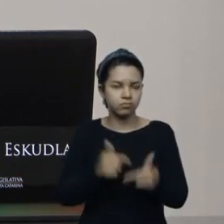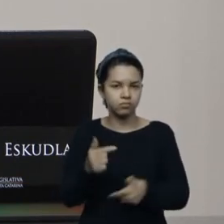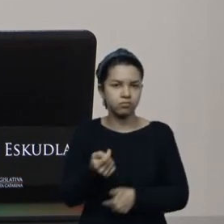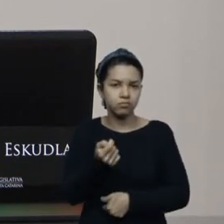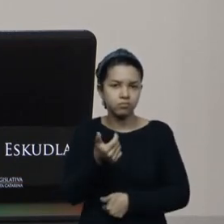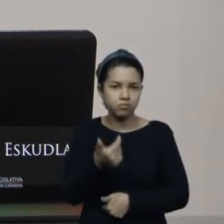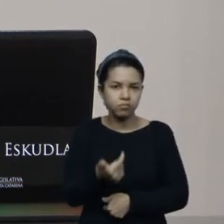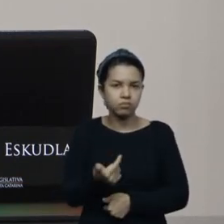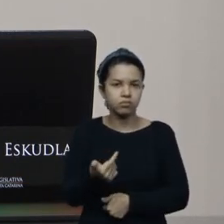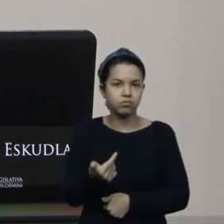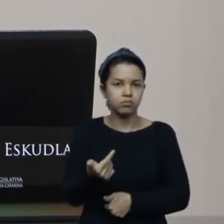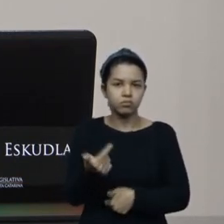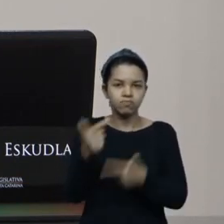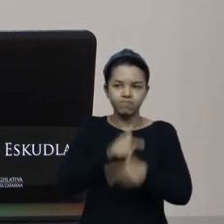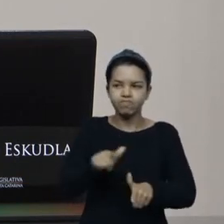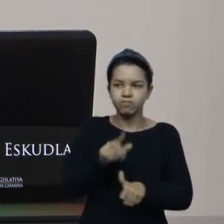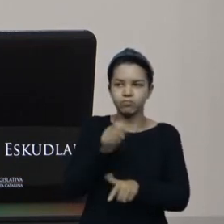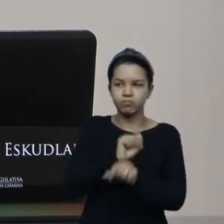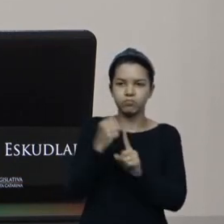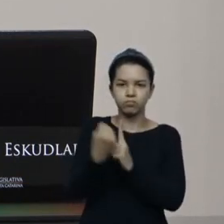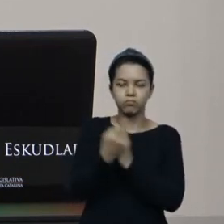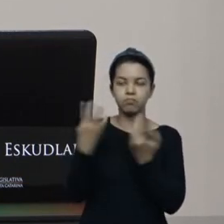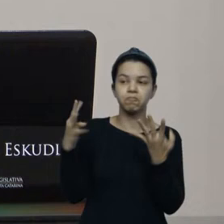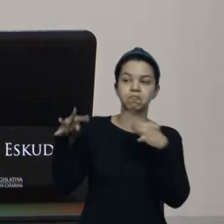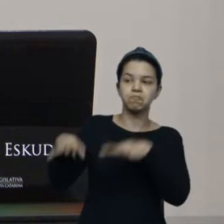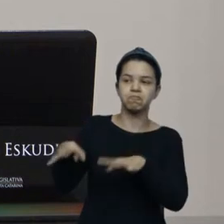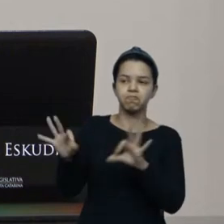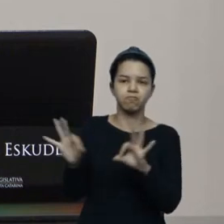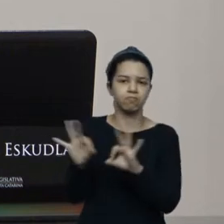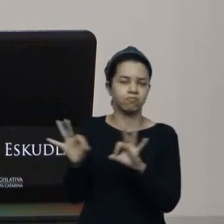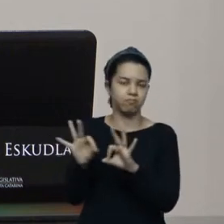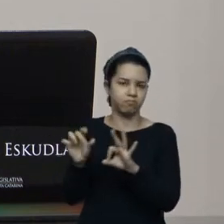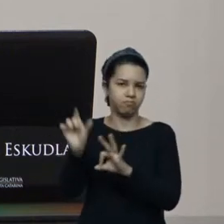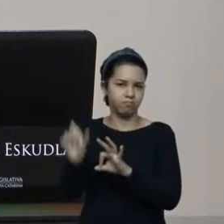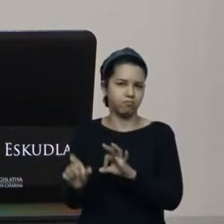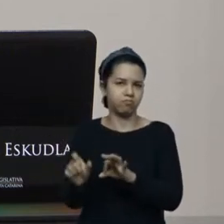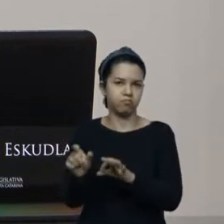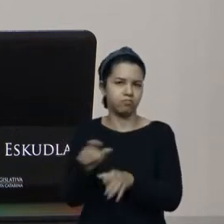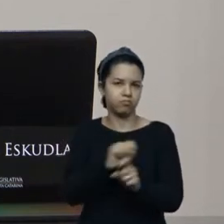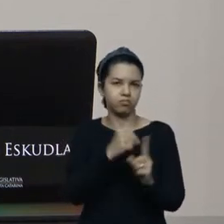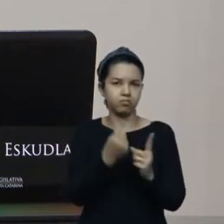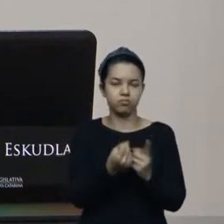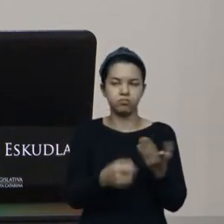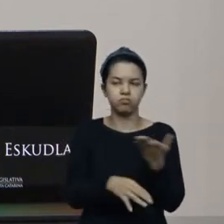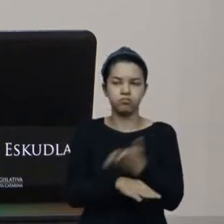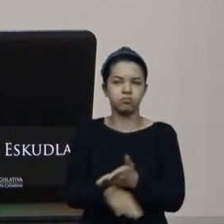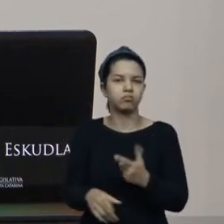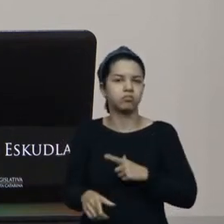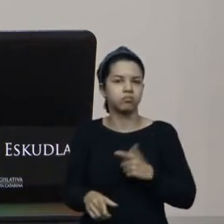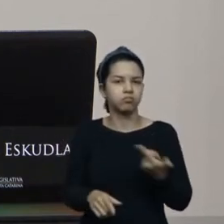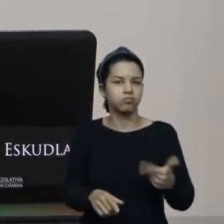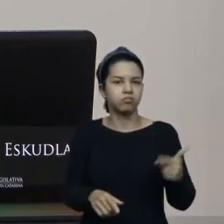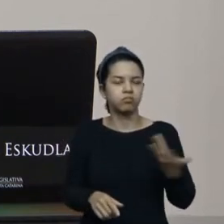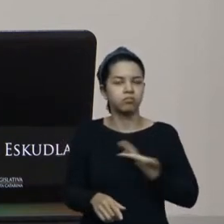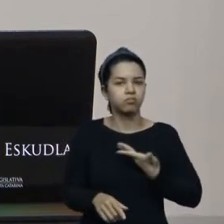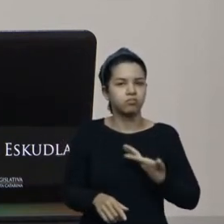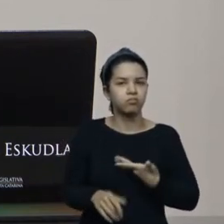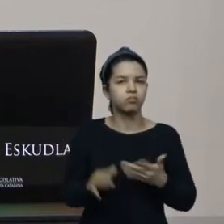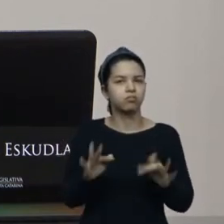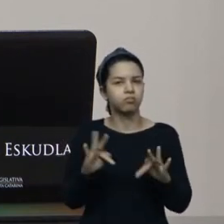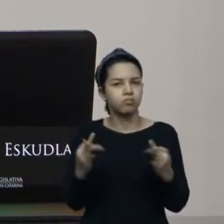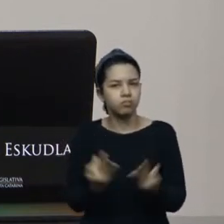para a sociedade que não está diretamente envolvida, que não tem um amigo, que não tem um